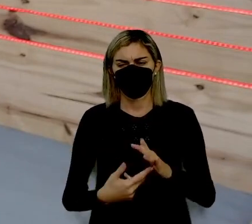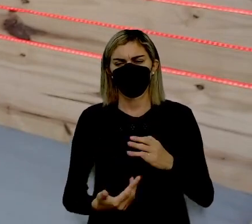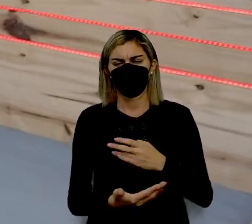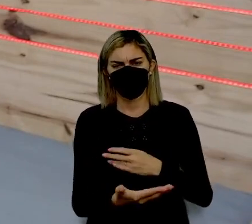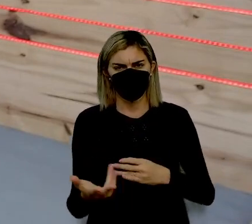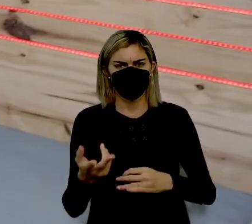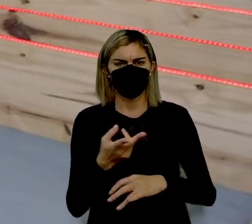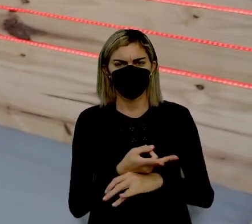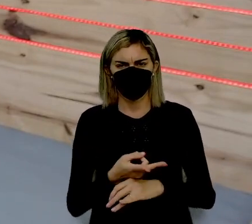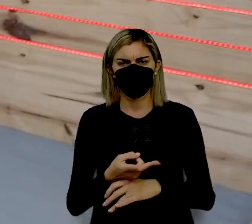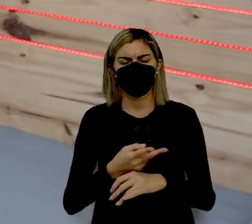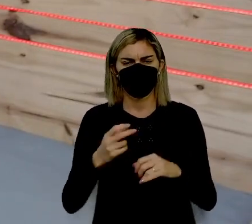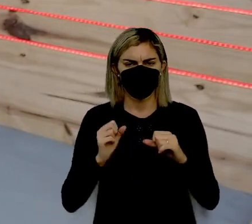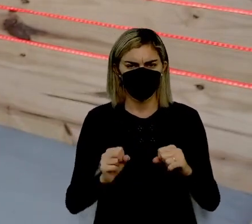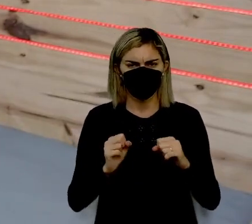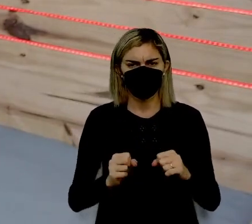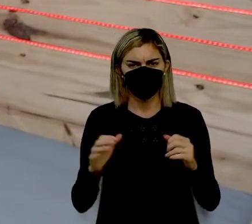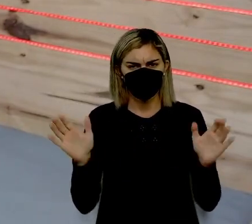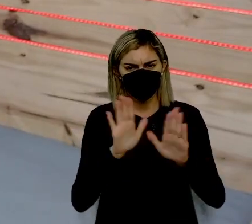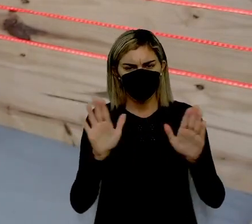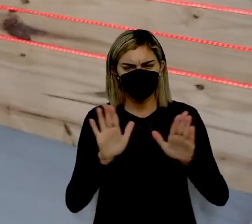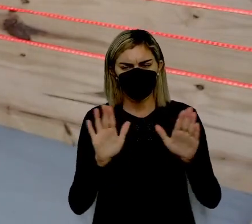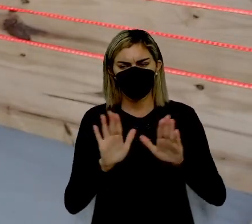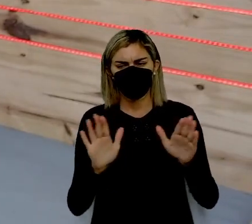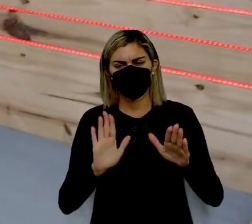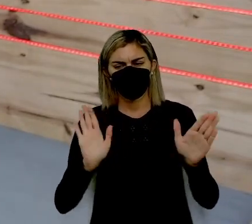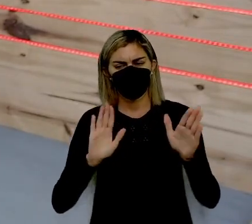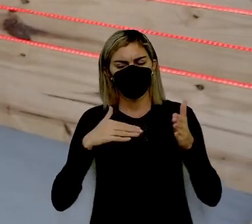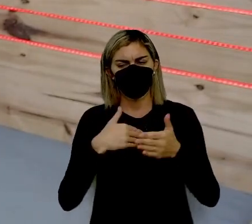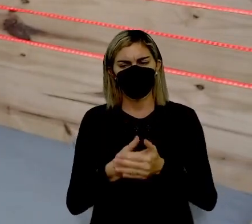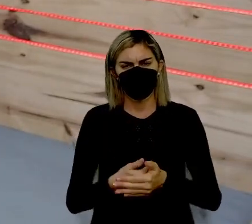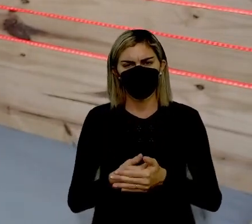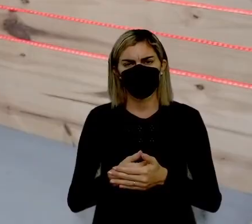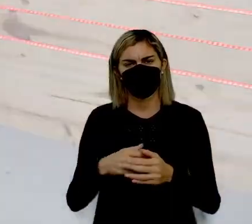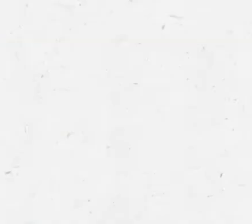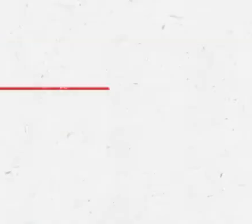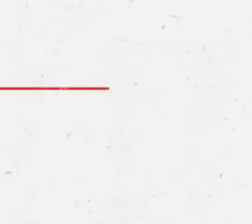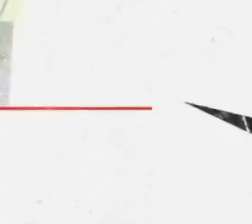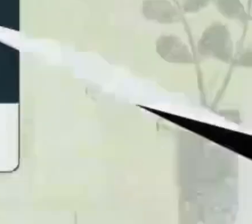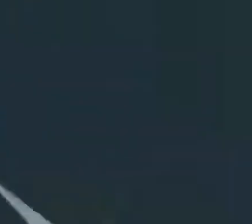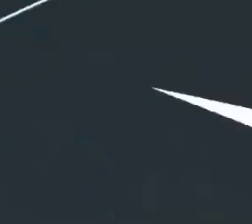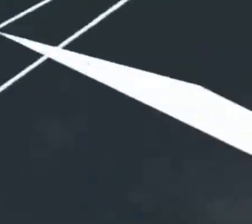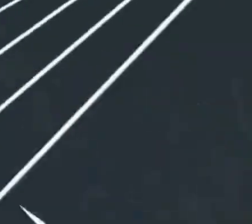vai em busca de potencial menor. Valeu, galera! Até a próxima, povo de Deus!